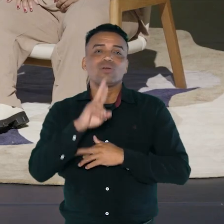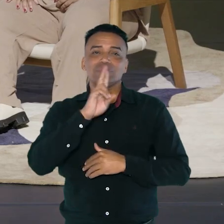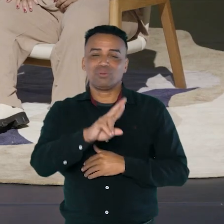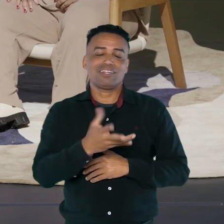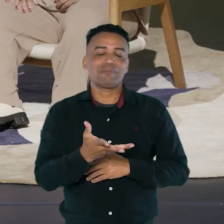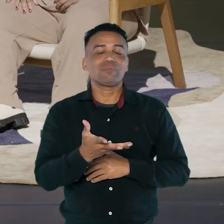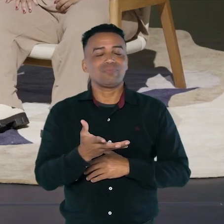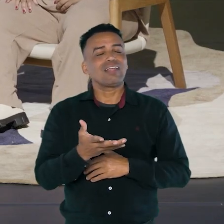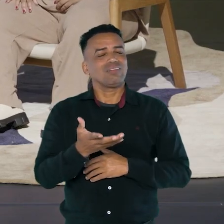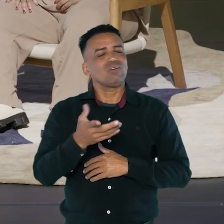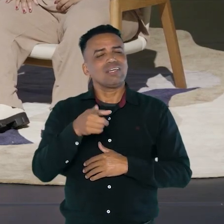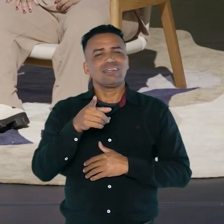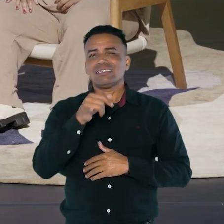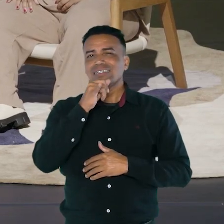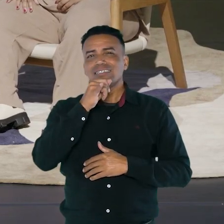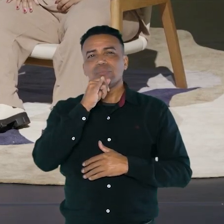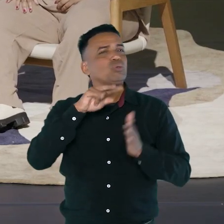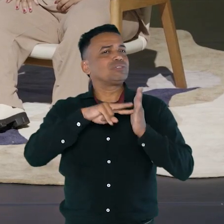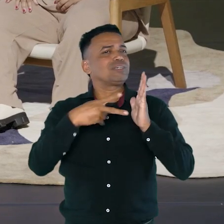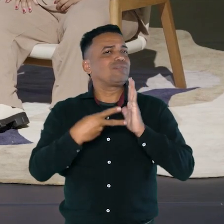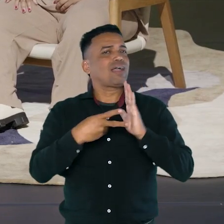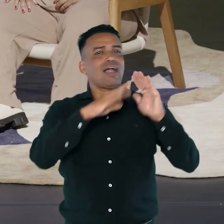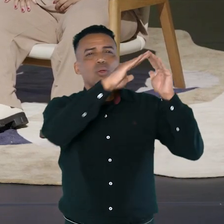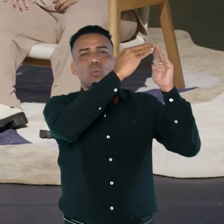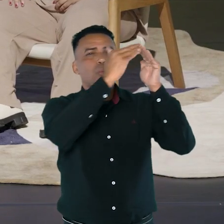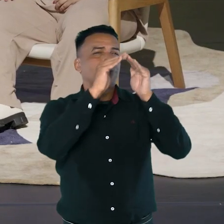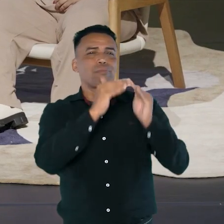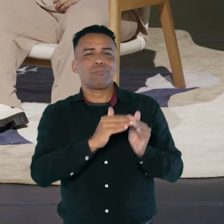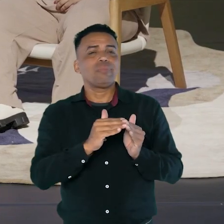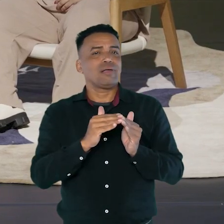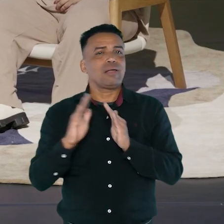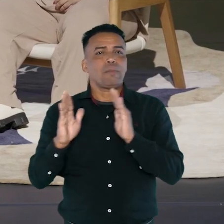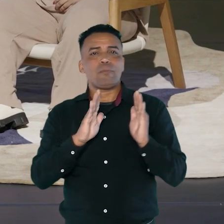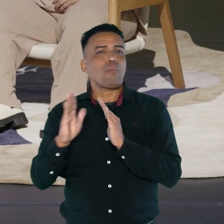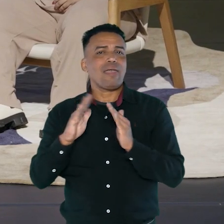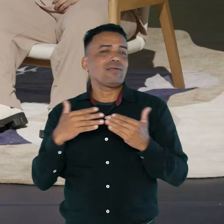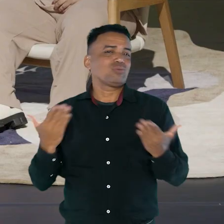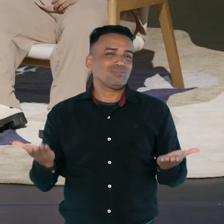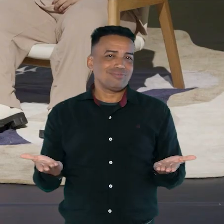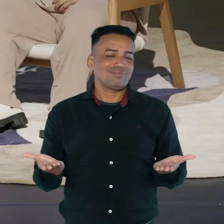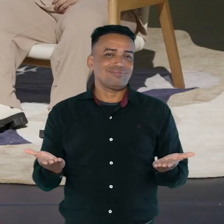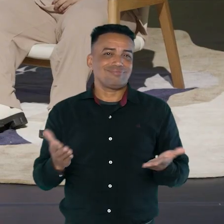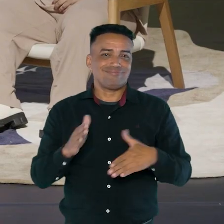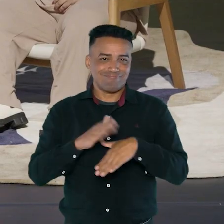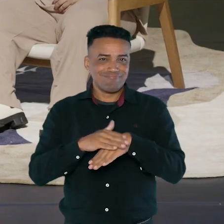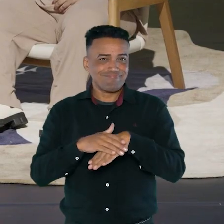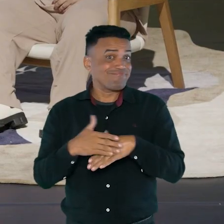Mas como vocês definiriam periferia para vocês nesse momento do Brasil?